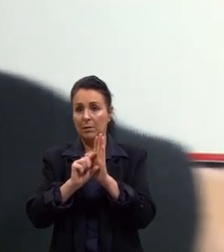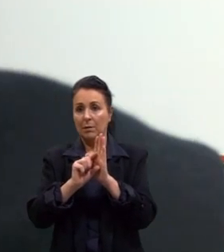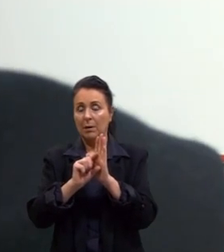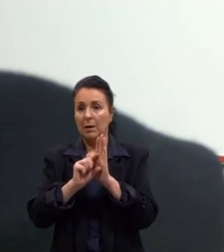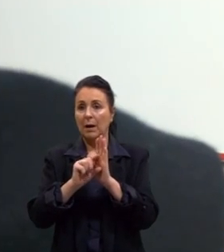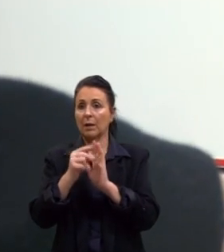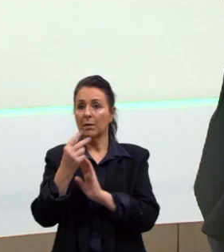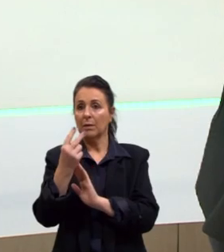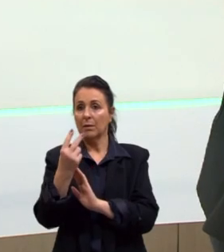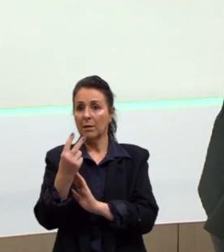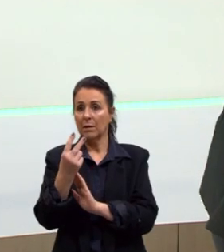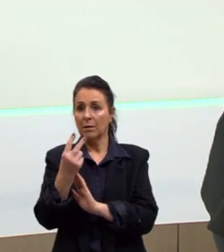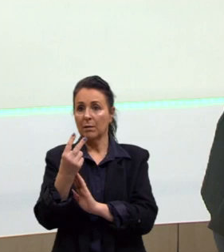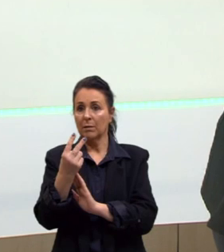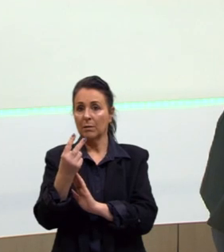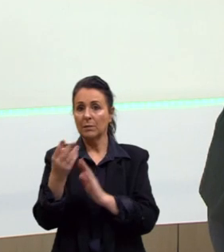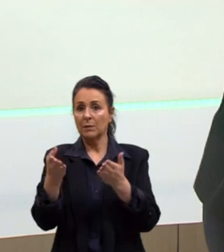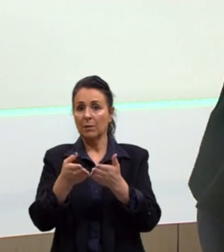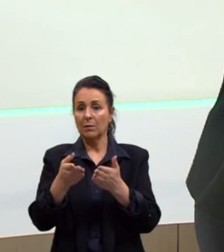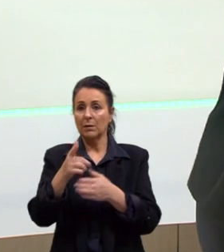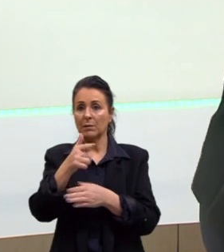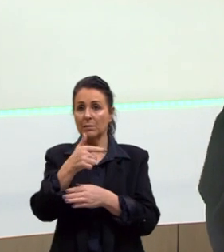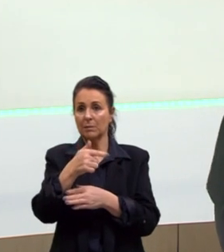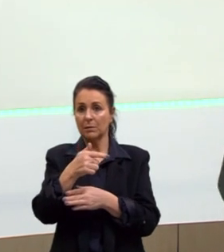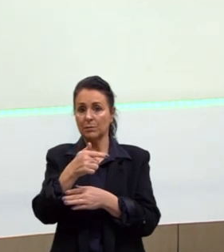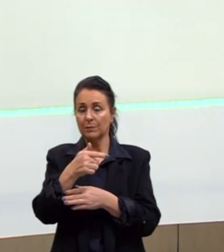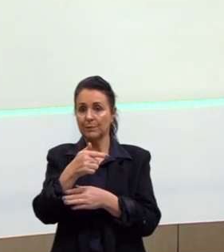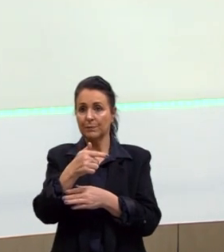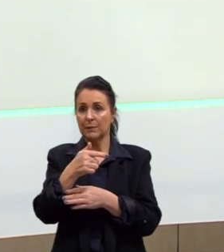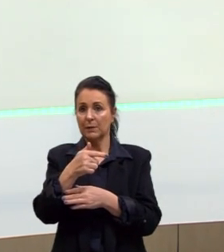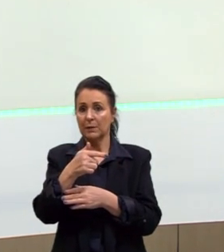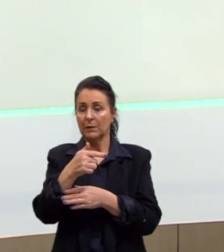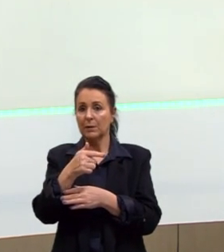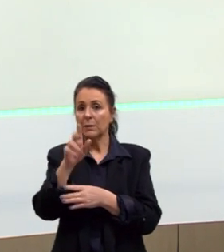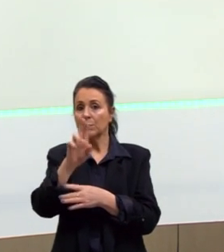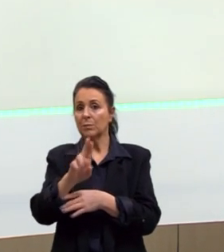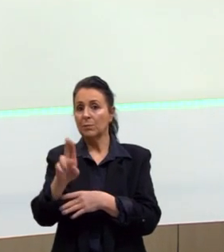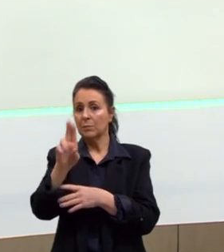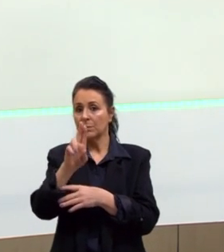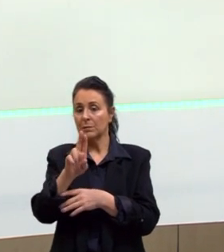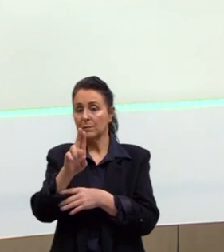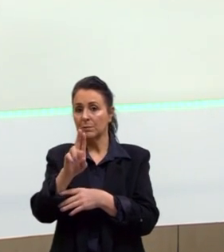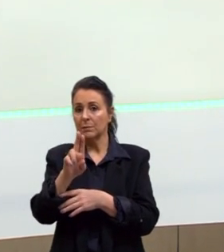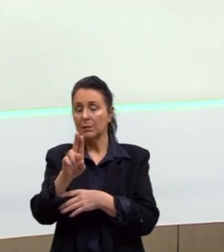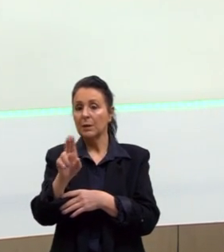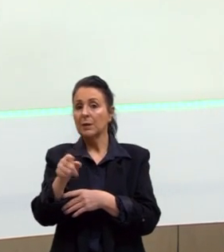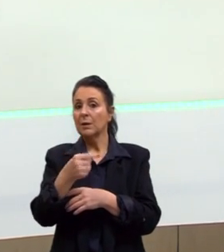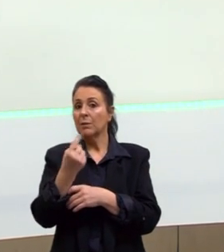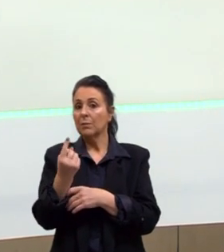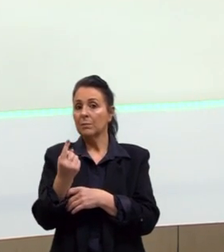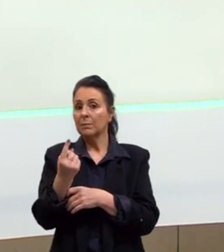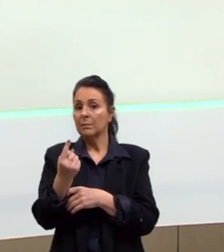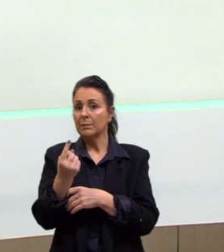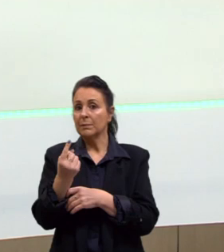dois ela tava lendo nesse momento sete e tá que a humanidade que usa aqui e a carga um ela tá valendo